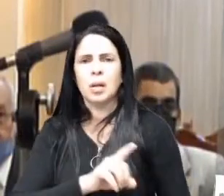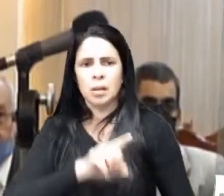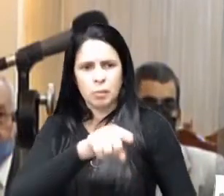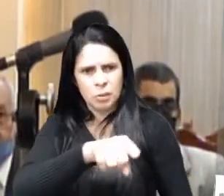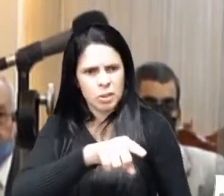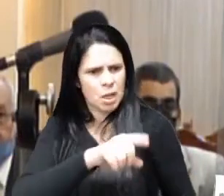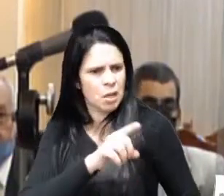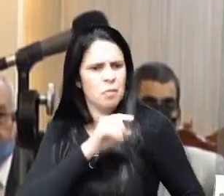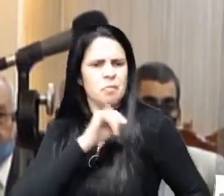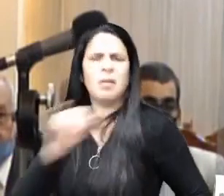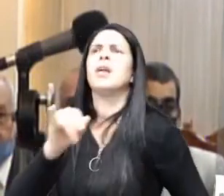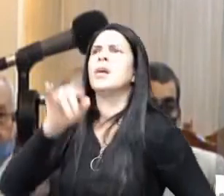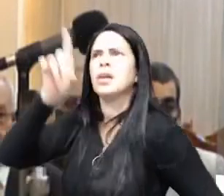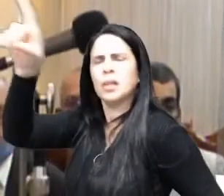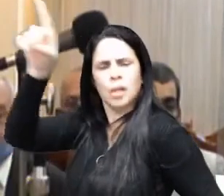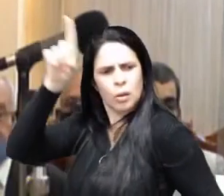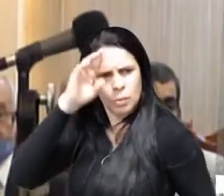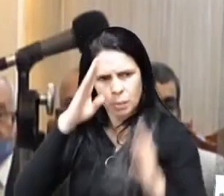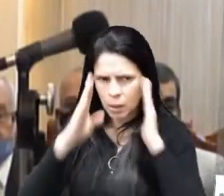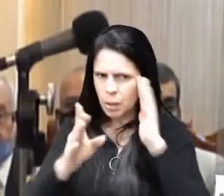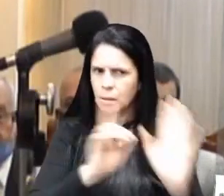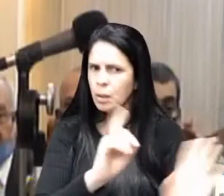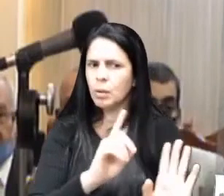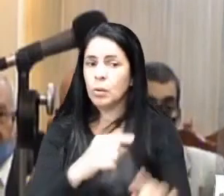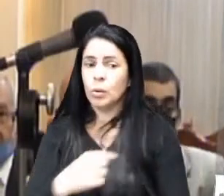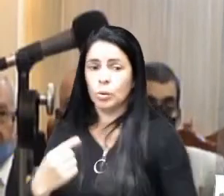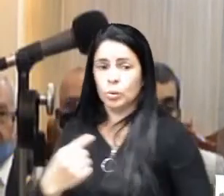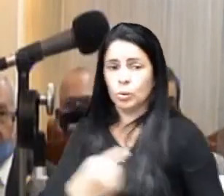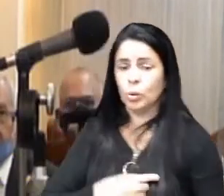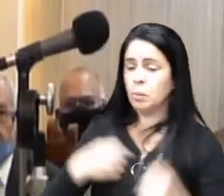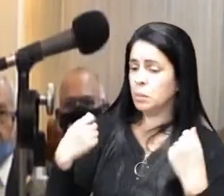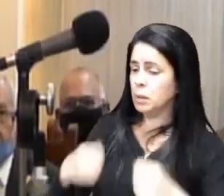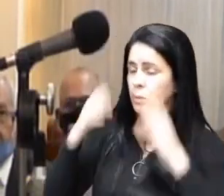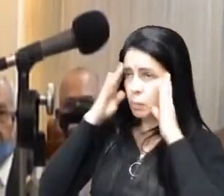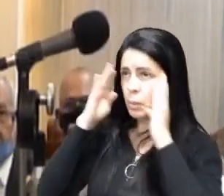Senhor, nós somos apenas servos.